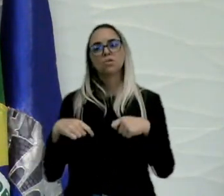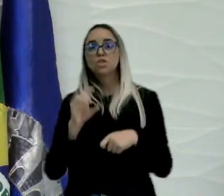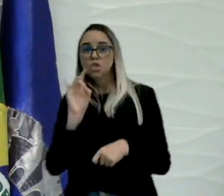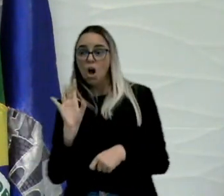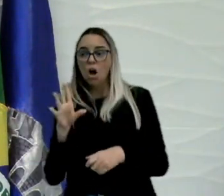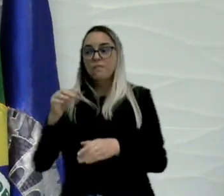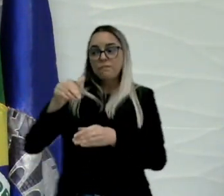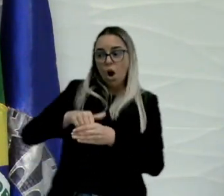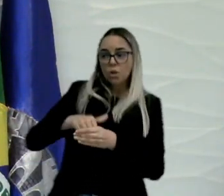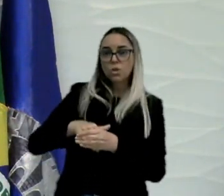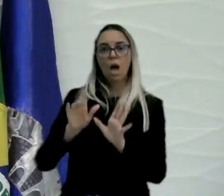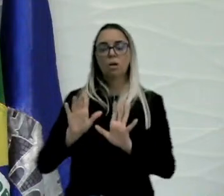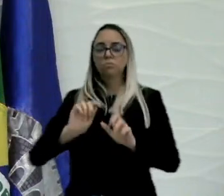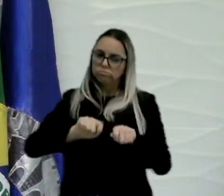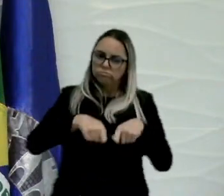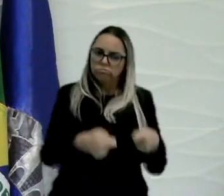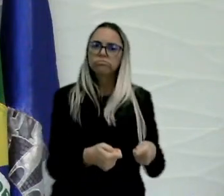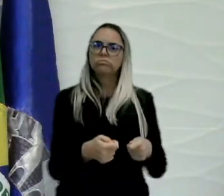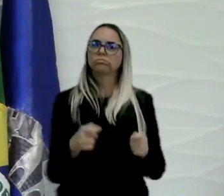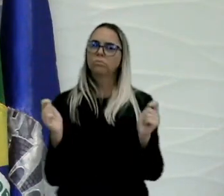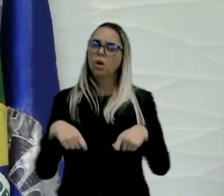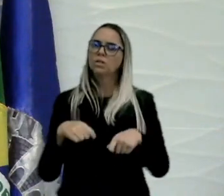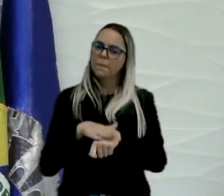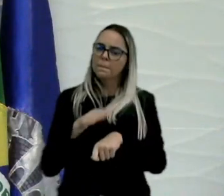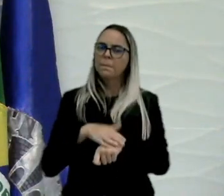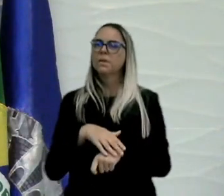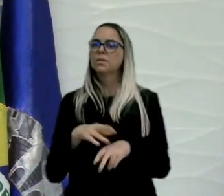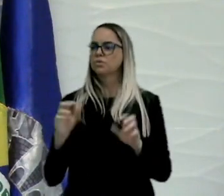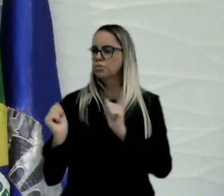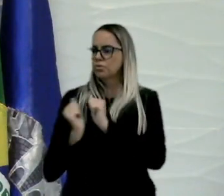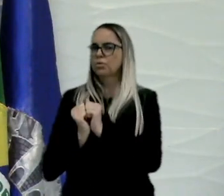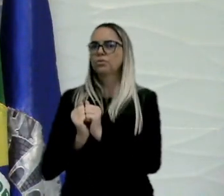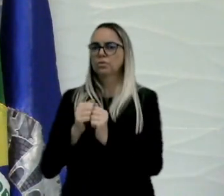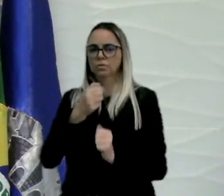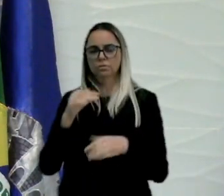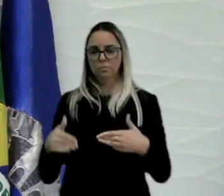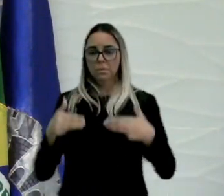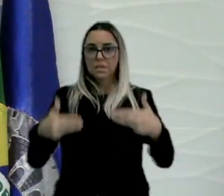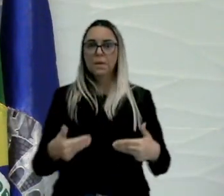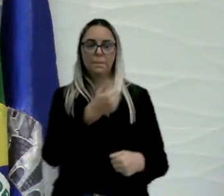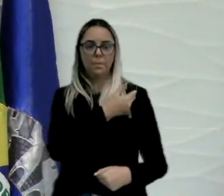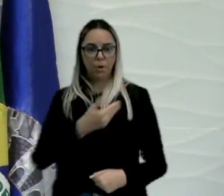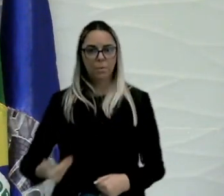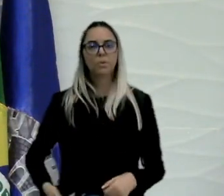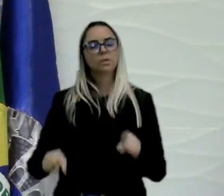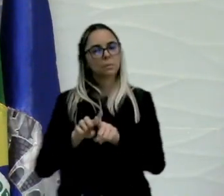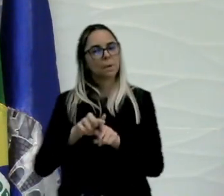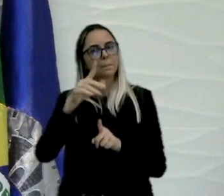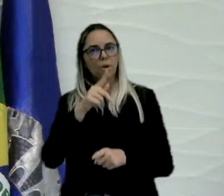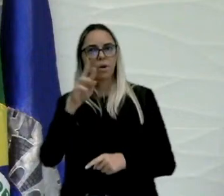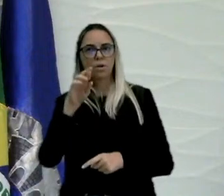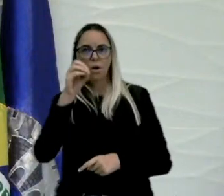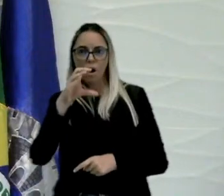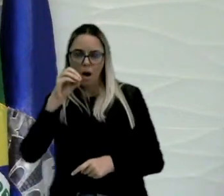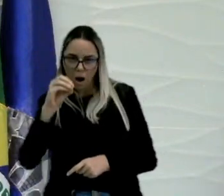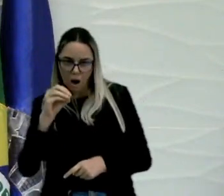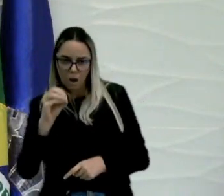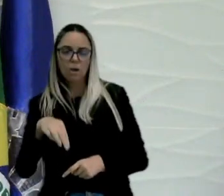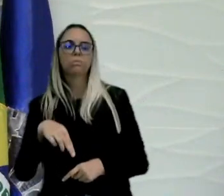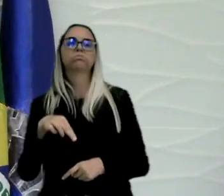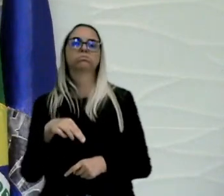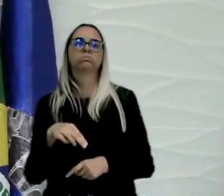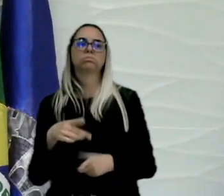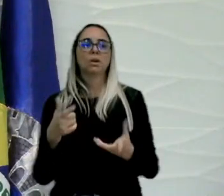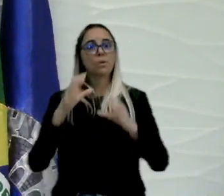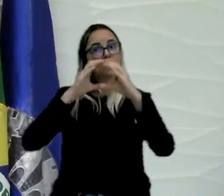mas sim em ações que possamos ingressar junto ao Ministério Público junto ao Procom e todos os órgãos competentes para que a